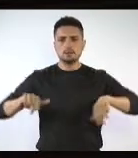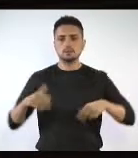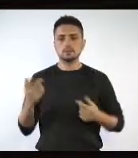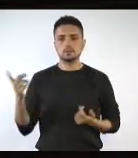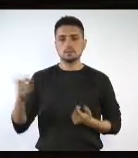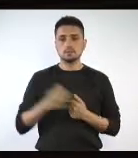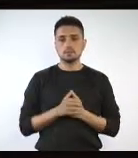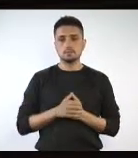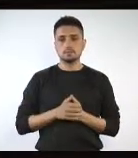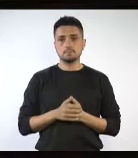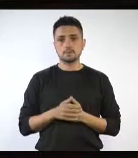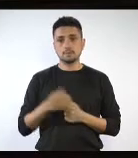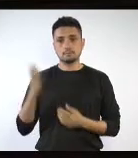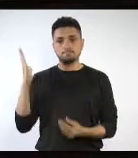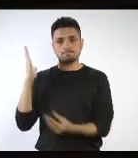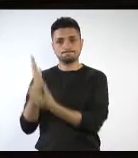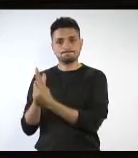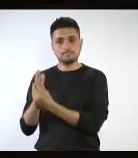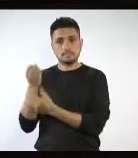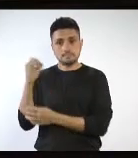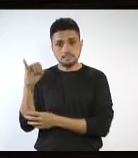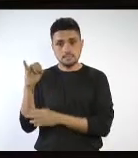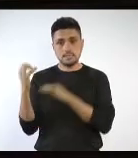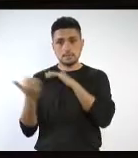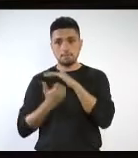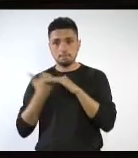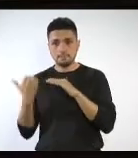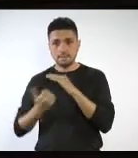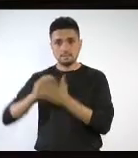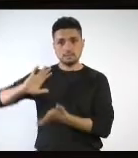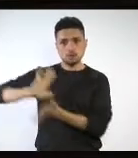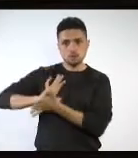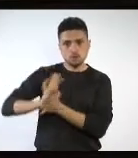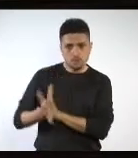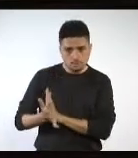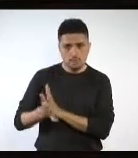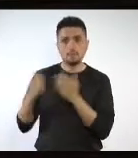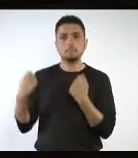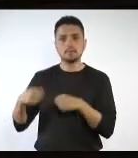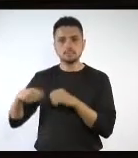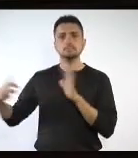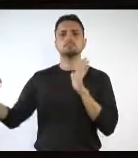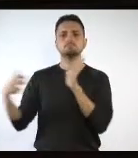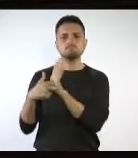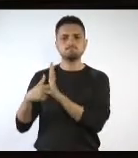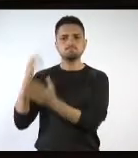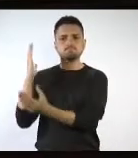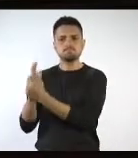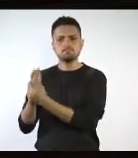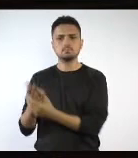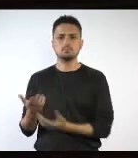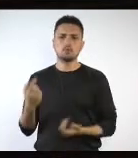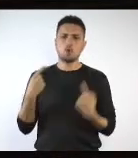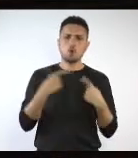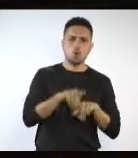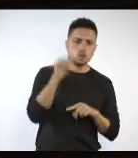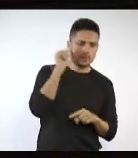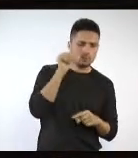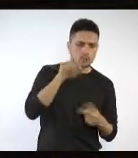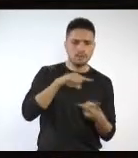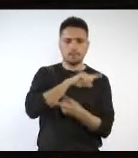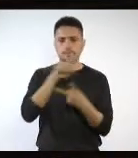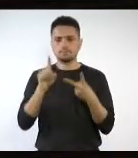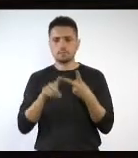praticassem atos discriminatórios, sejam eles contra mulheres, contra a população